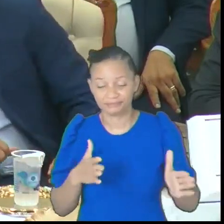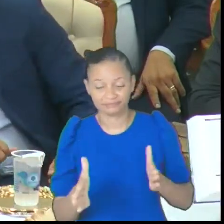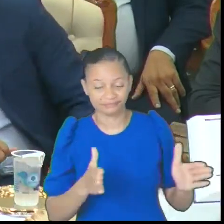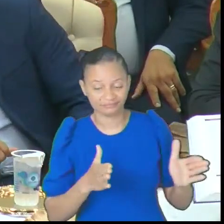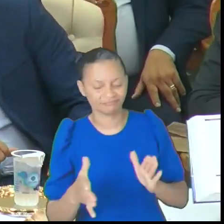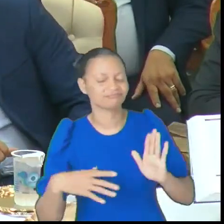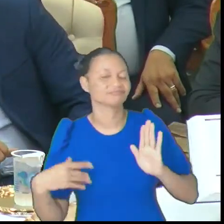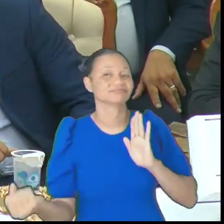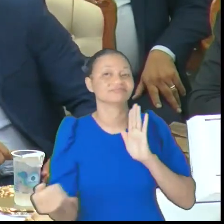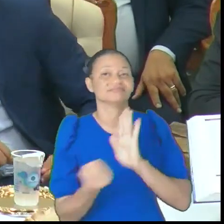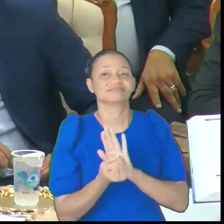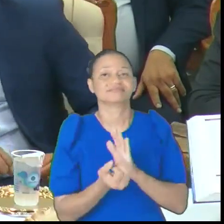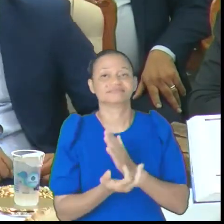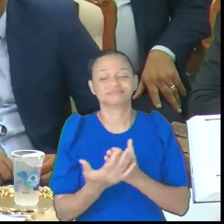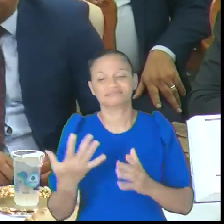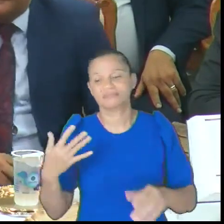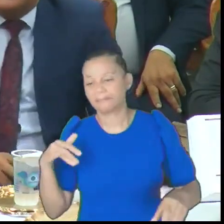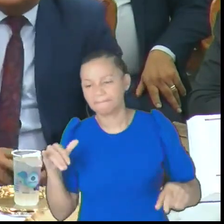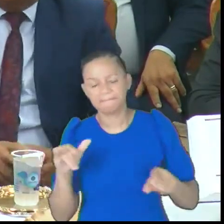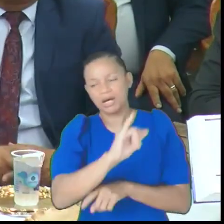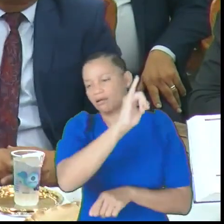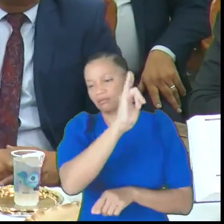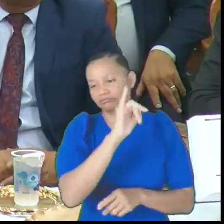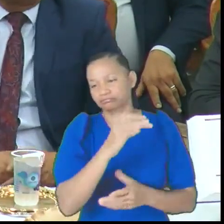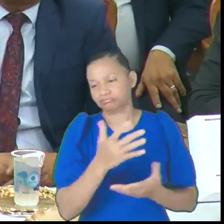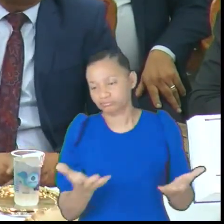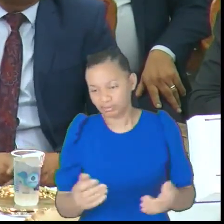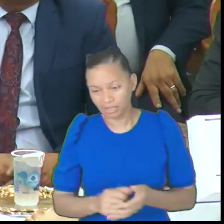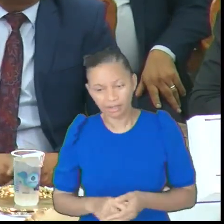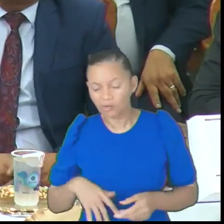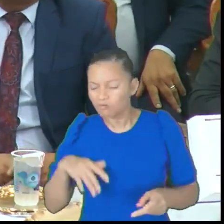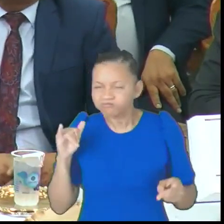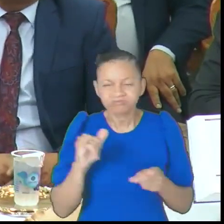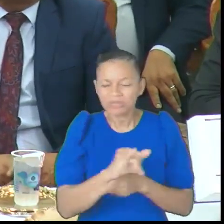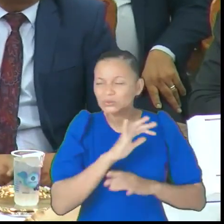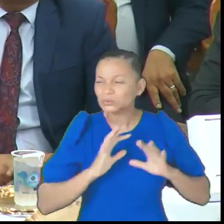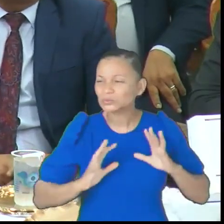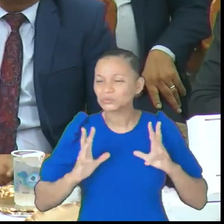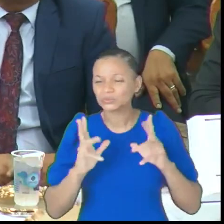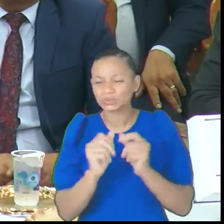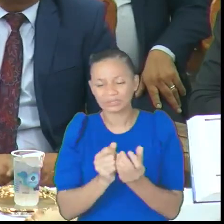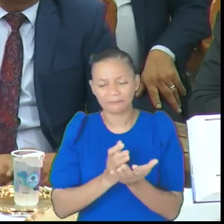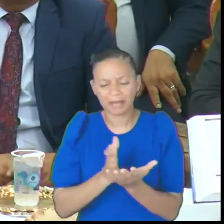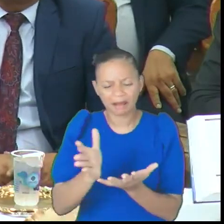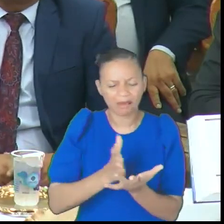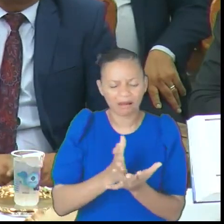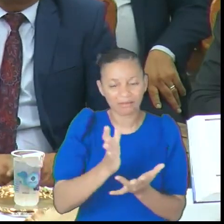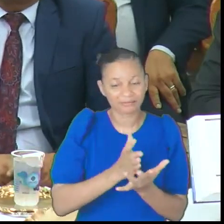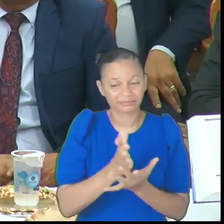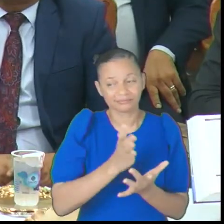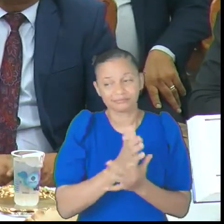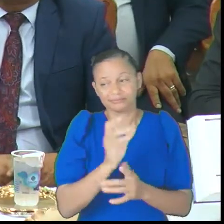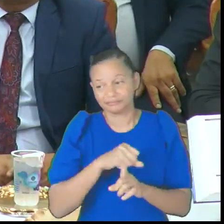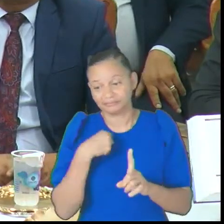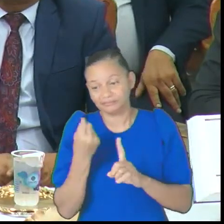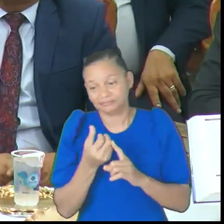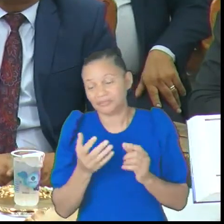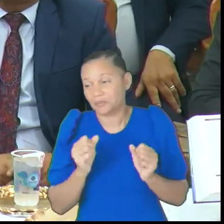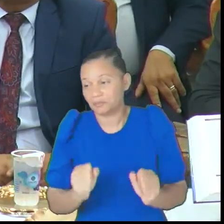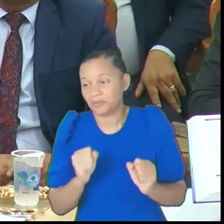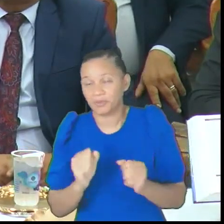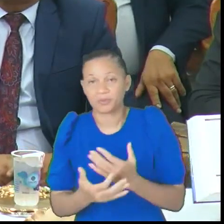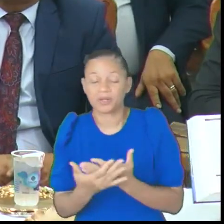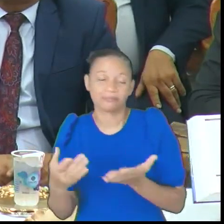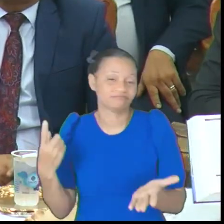será marcado pelo engano. Engano em todas as esferas da sociedade. Mas eu poderia